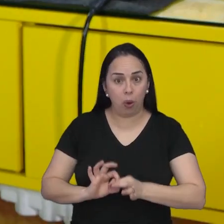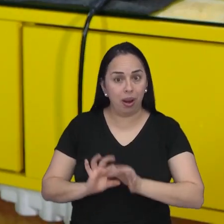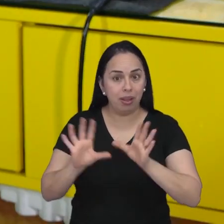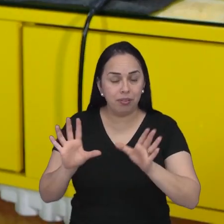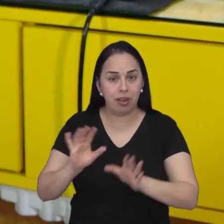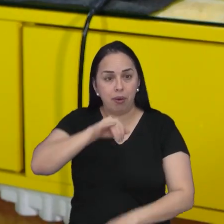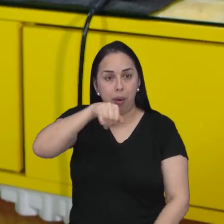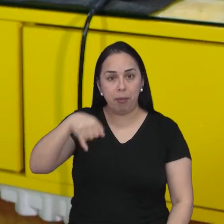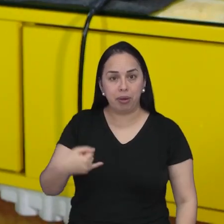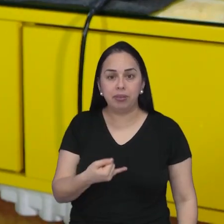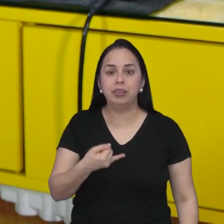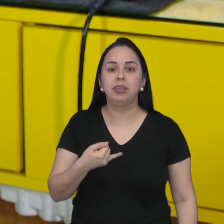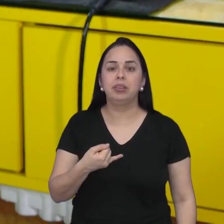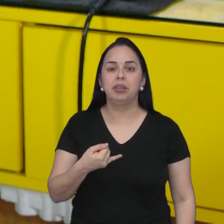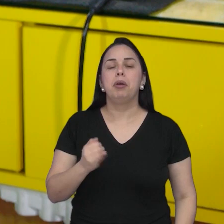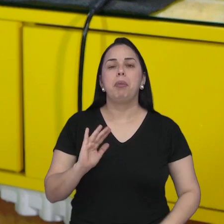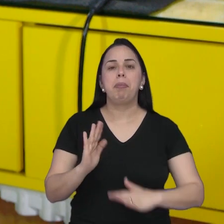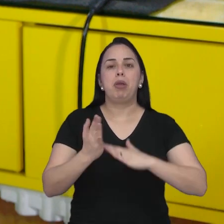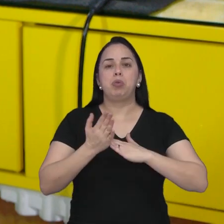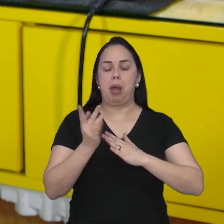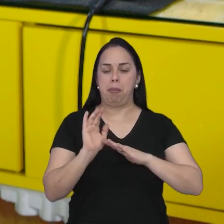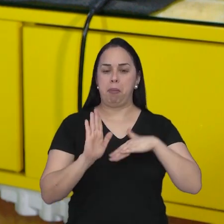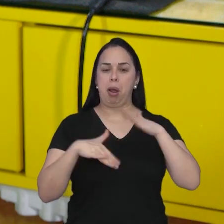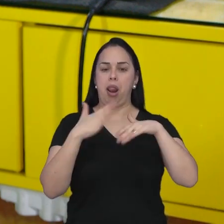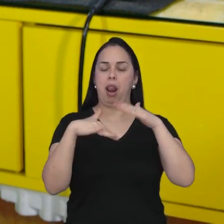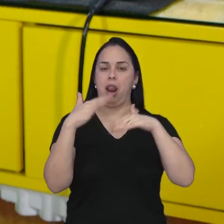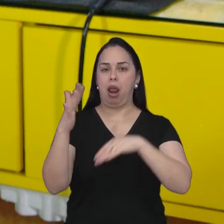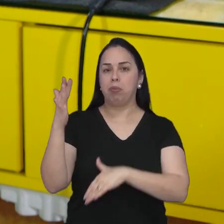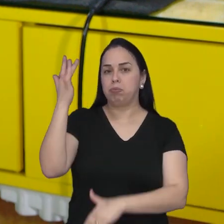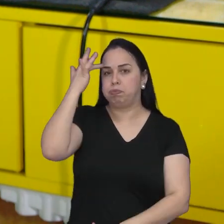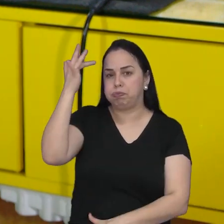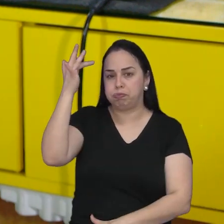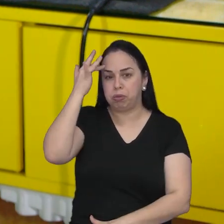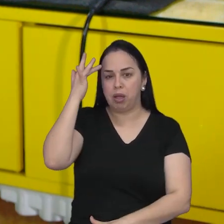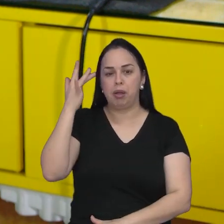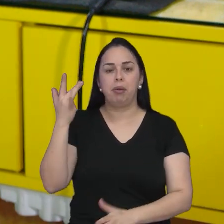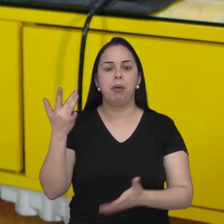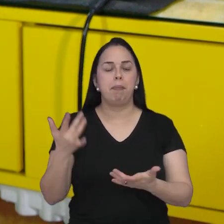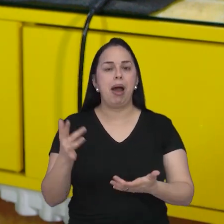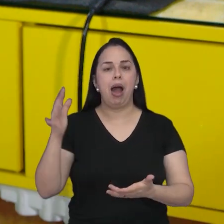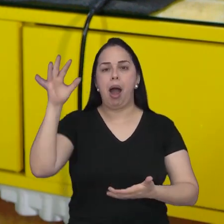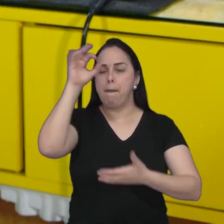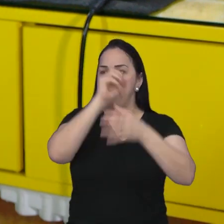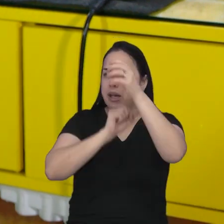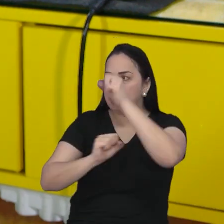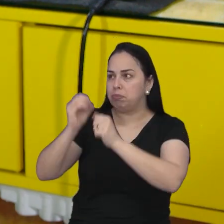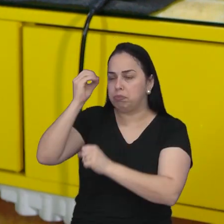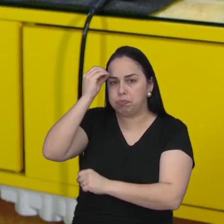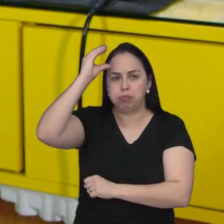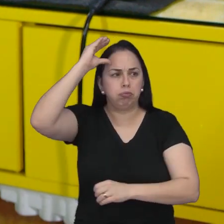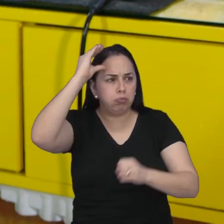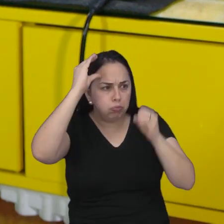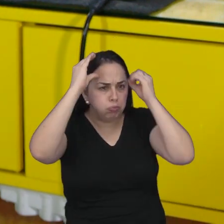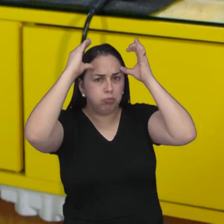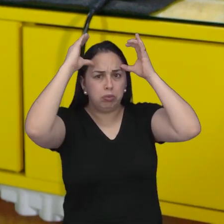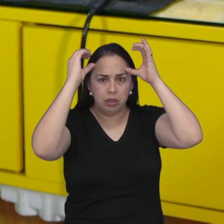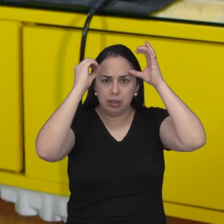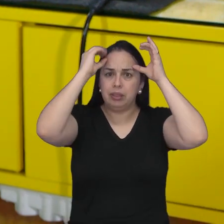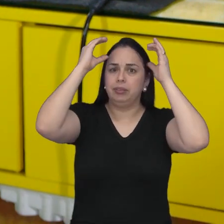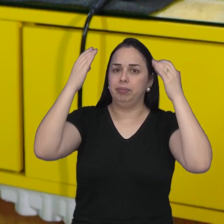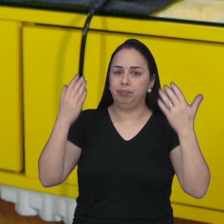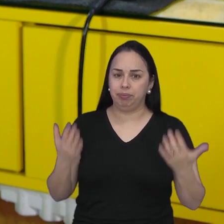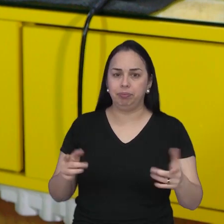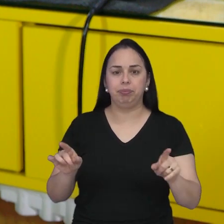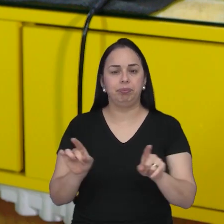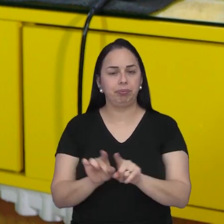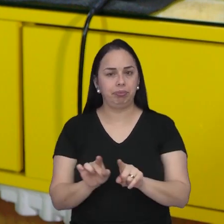costumo usar ele para crescimento pessoal mesmo, para adquirir novos conhecimentos de coisas que são interessantes